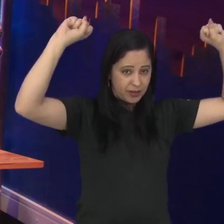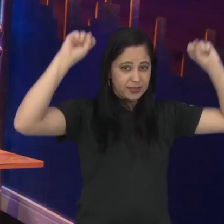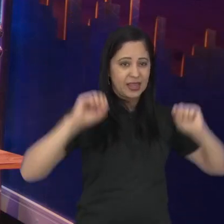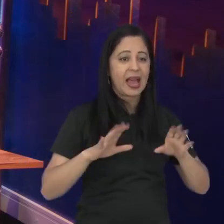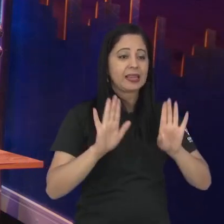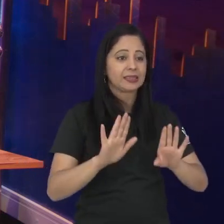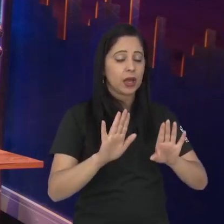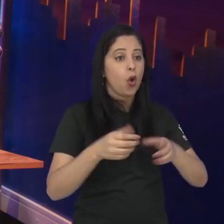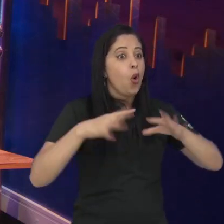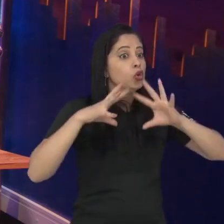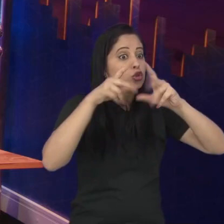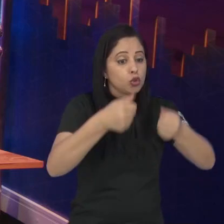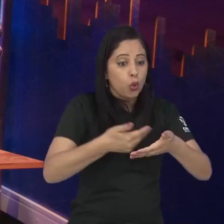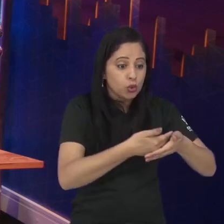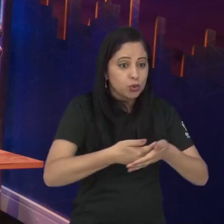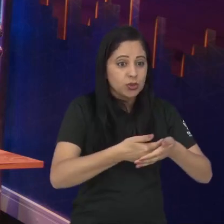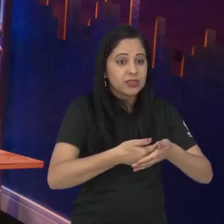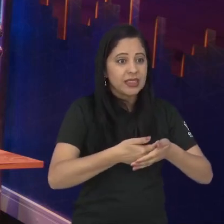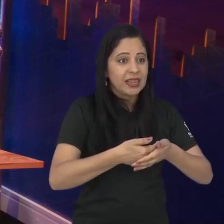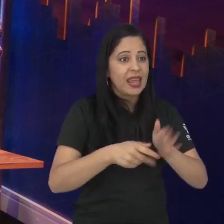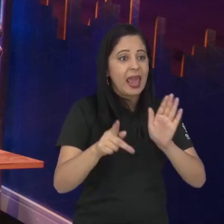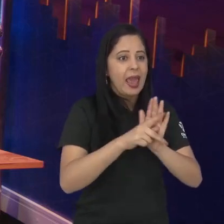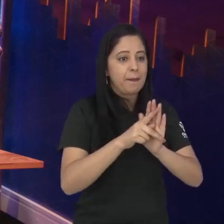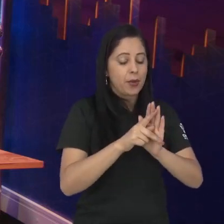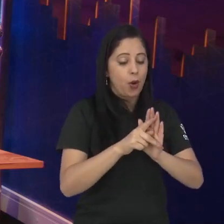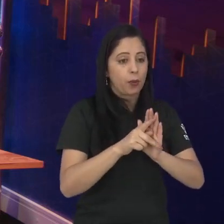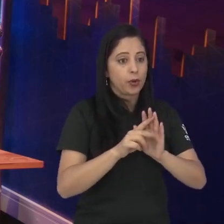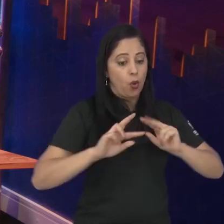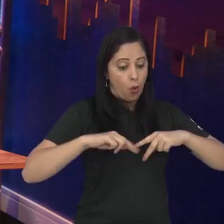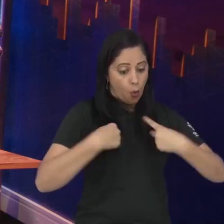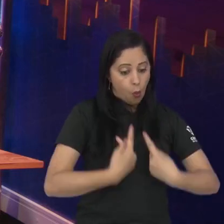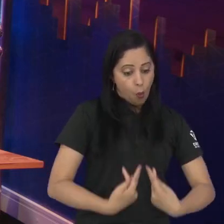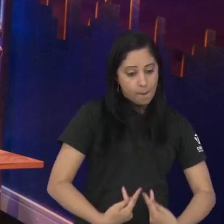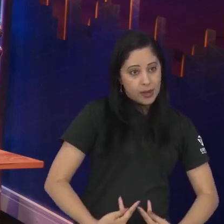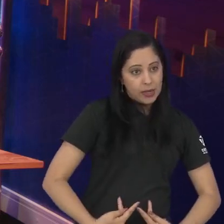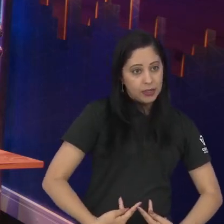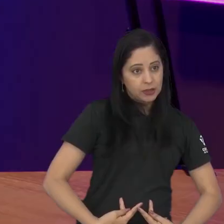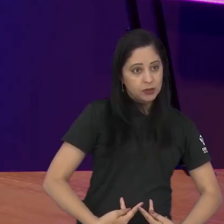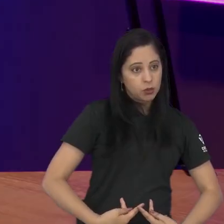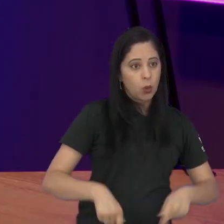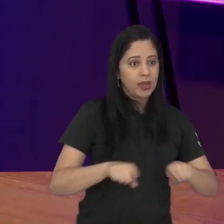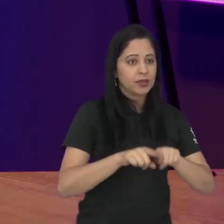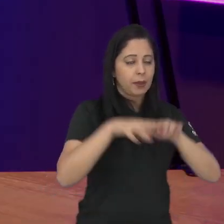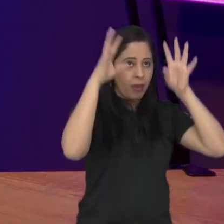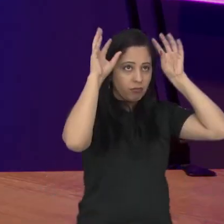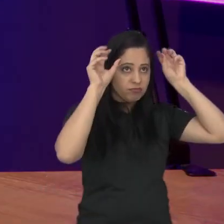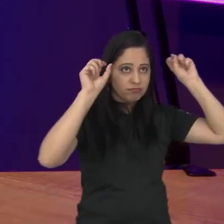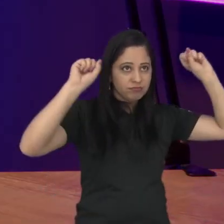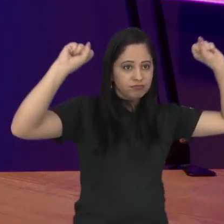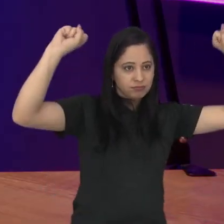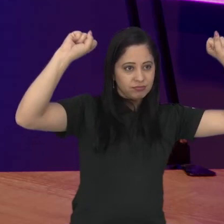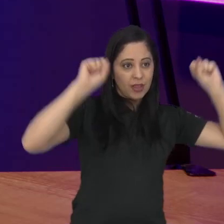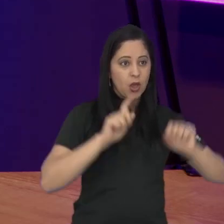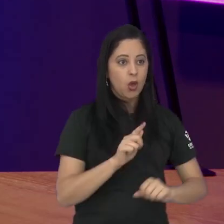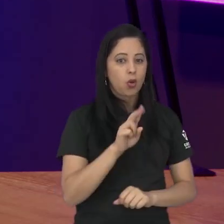meio humanos e meio animais, tanto que o personagem principal, o Gus, ele é meio humano e meio cervo, e ele deve ser, então, o